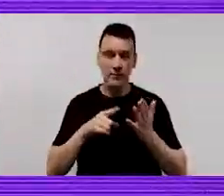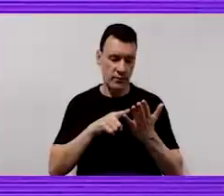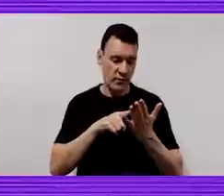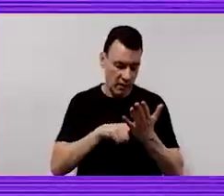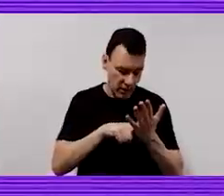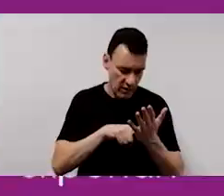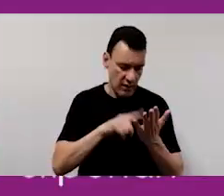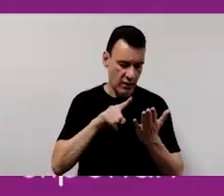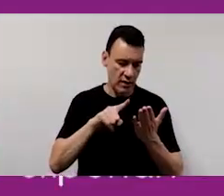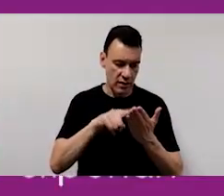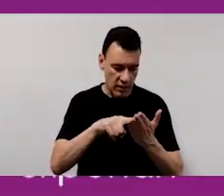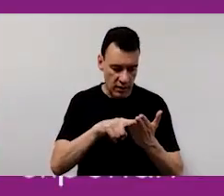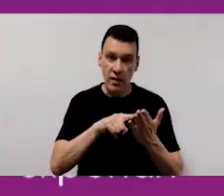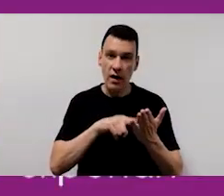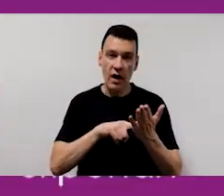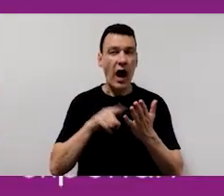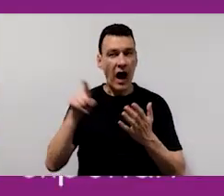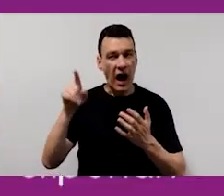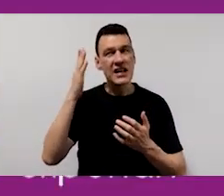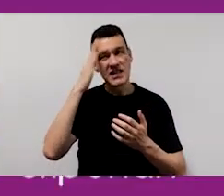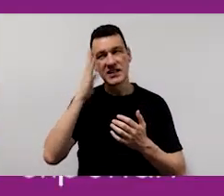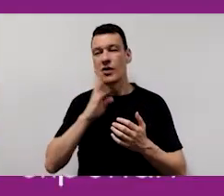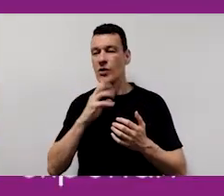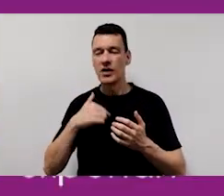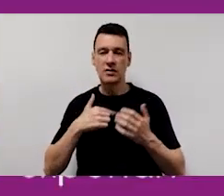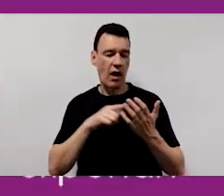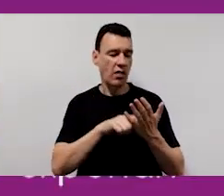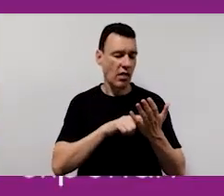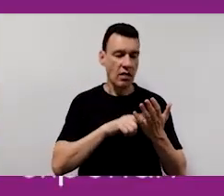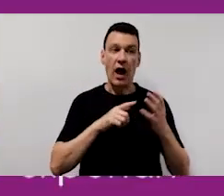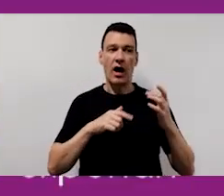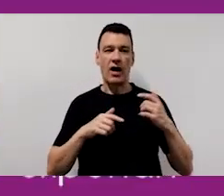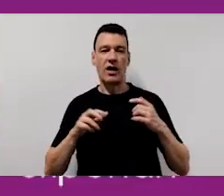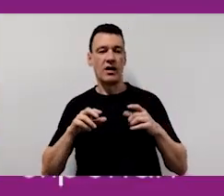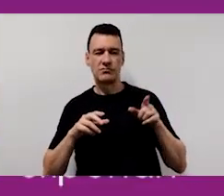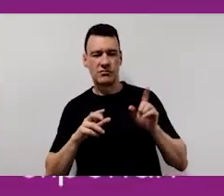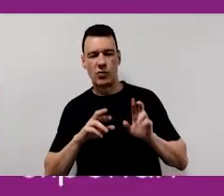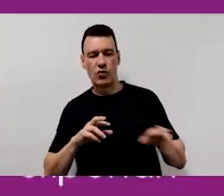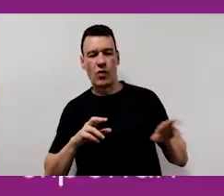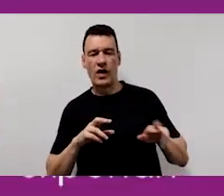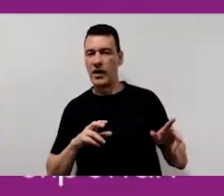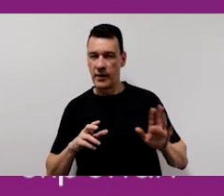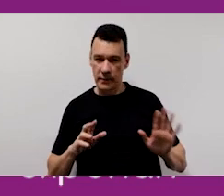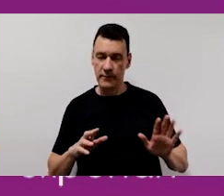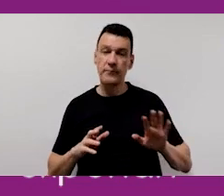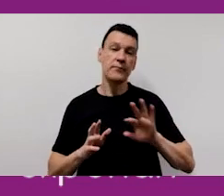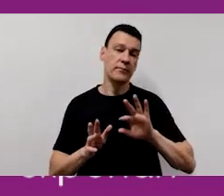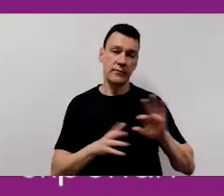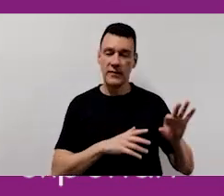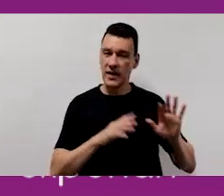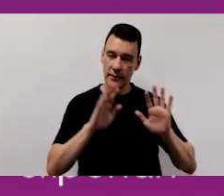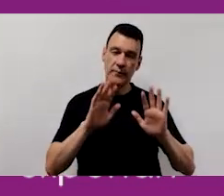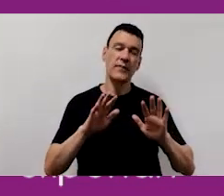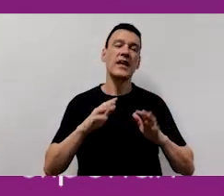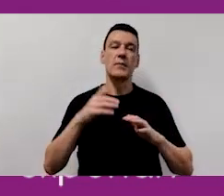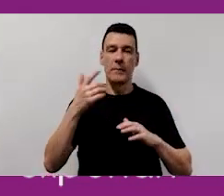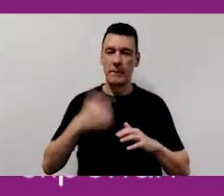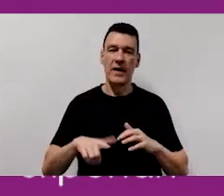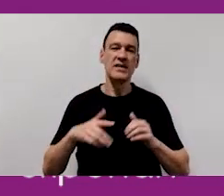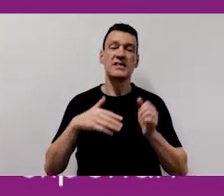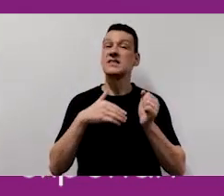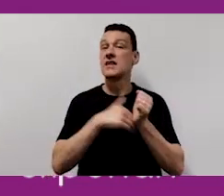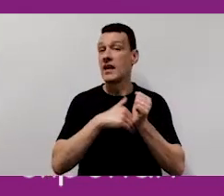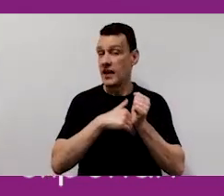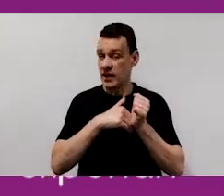O terceiro é algo que você sabe, basicamente senhas. A gente tem conversado bastante no